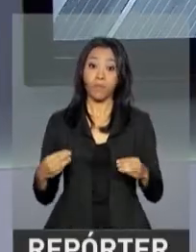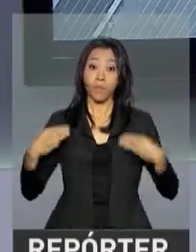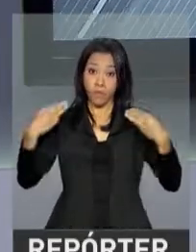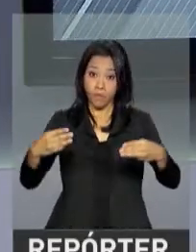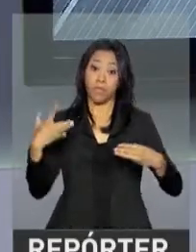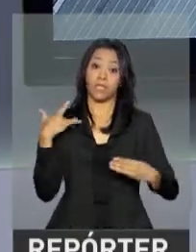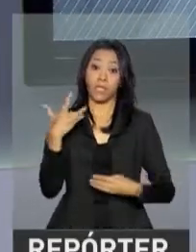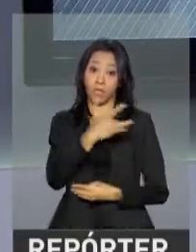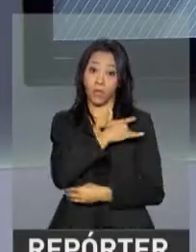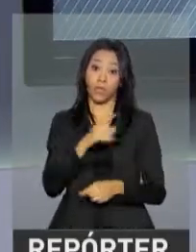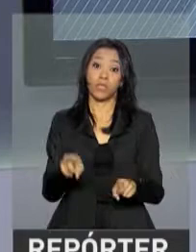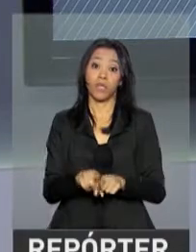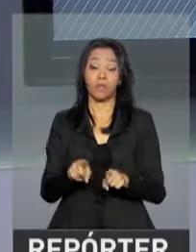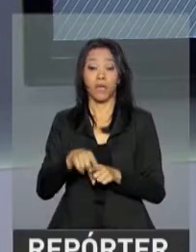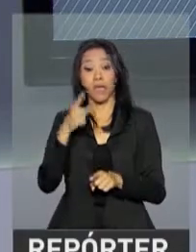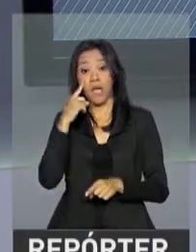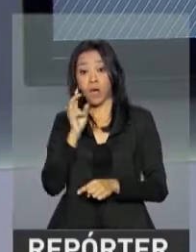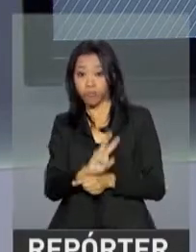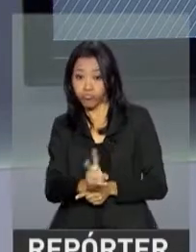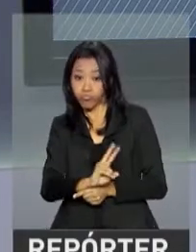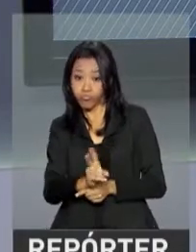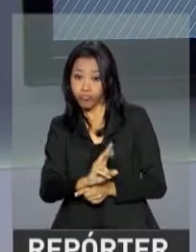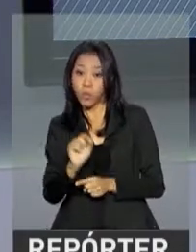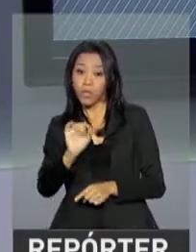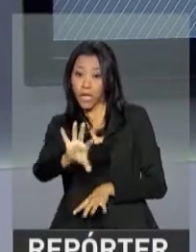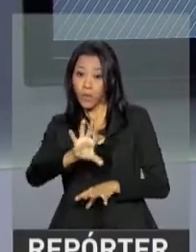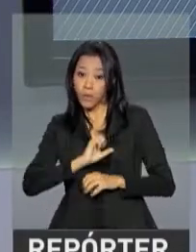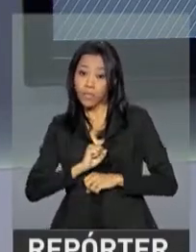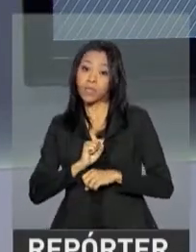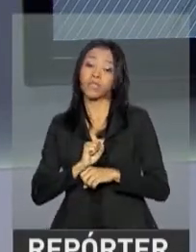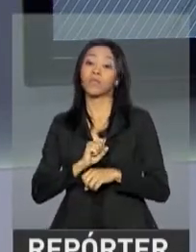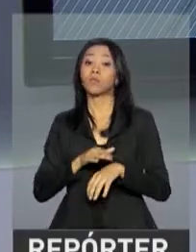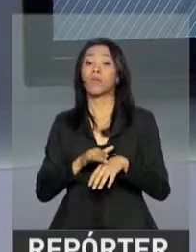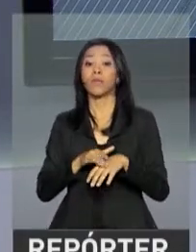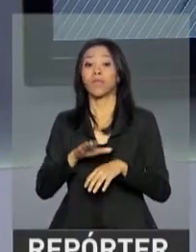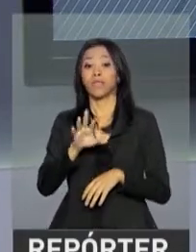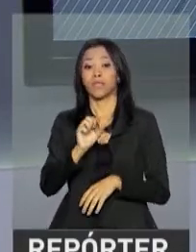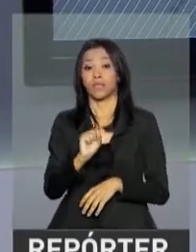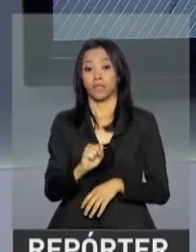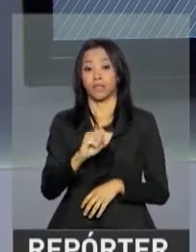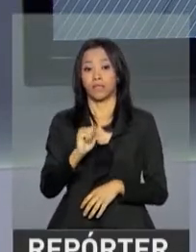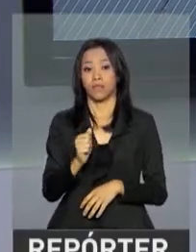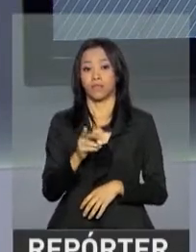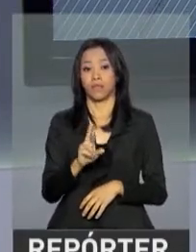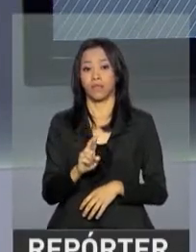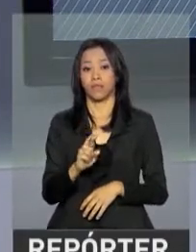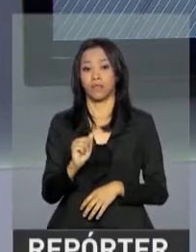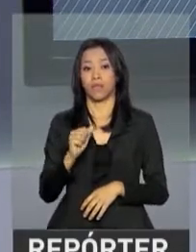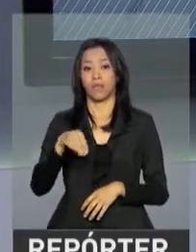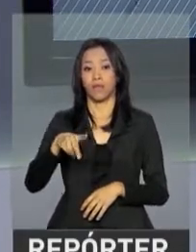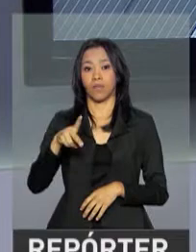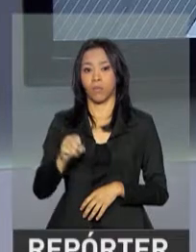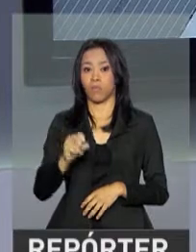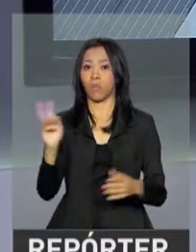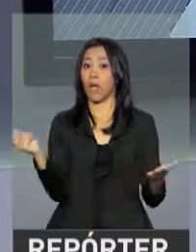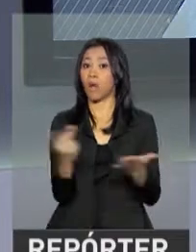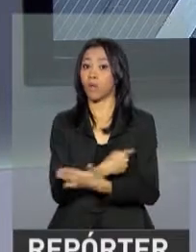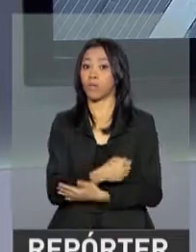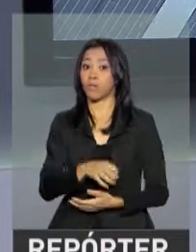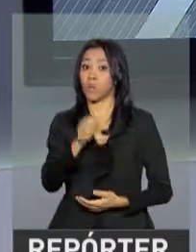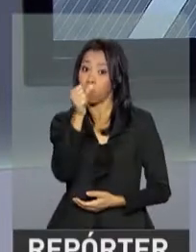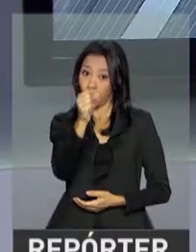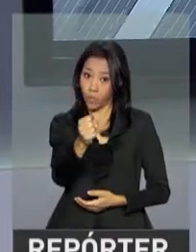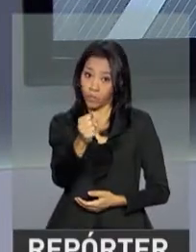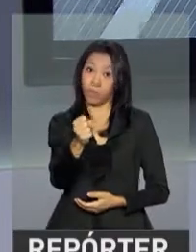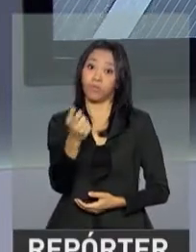também está acompanhando a investigação de casos de sarampo em venezuelanos que estão em Roraima. 8 casos foram notificados com uma